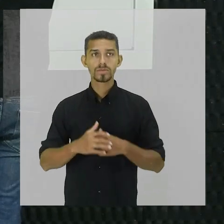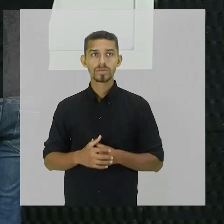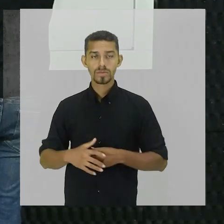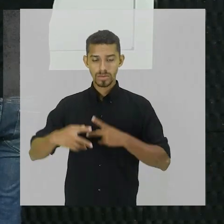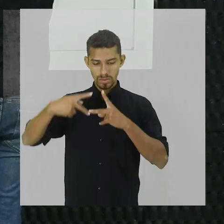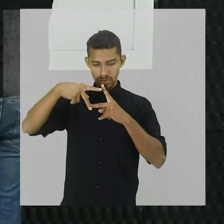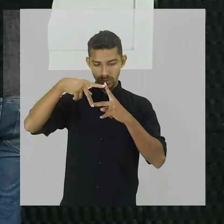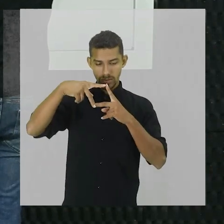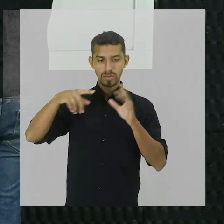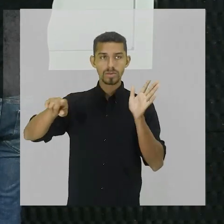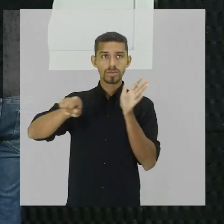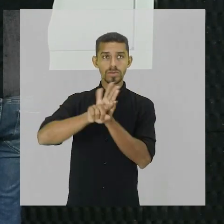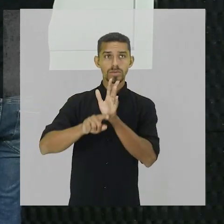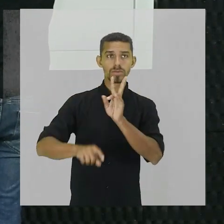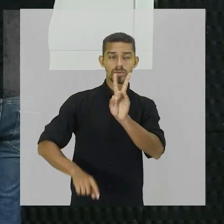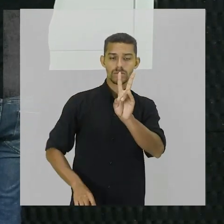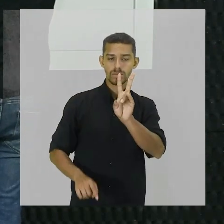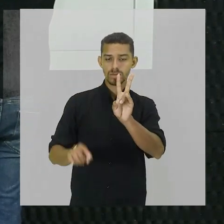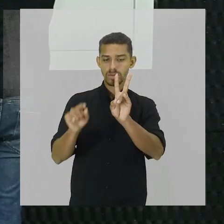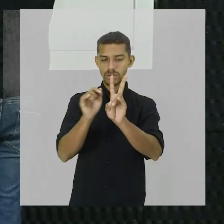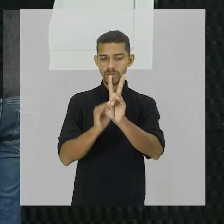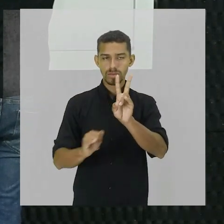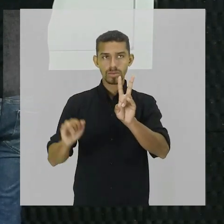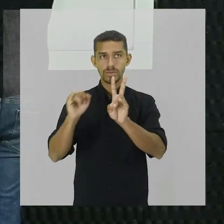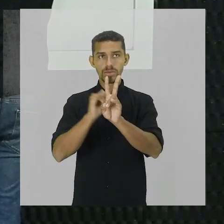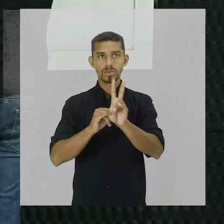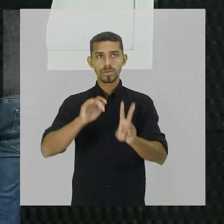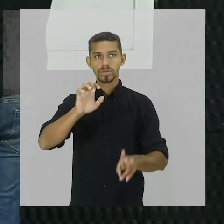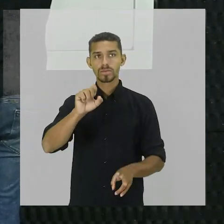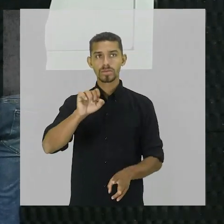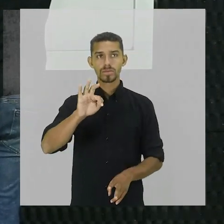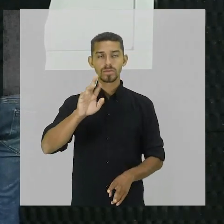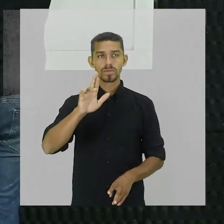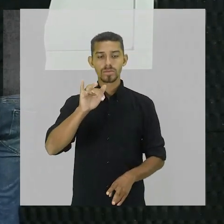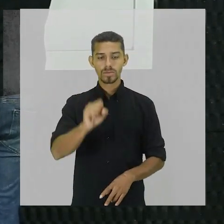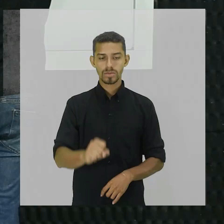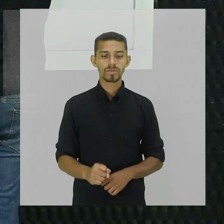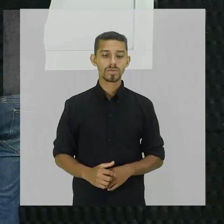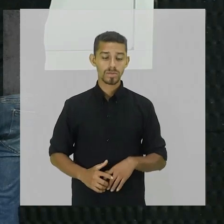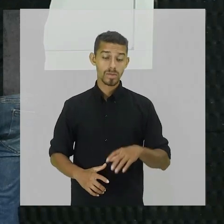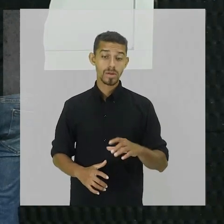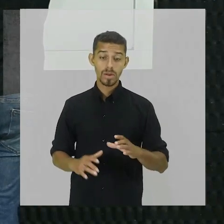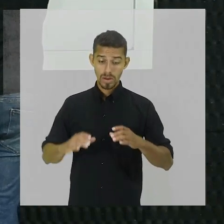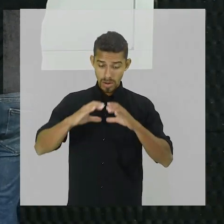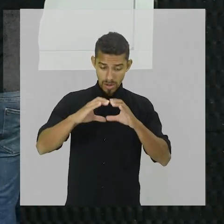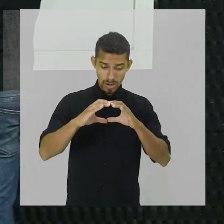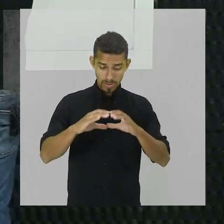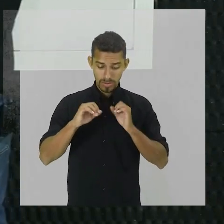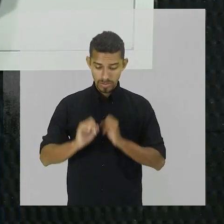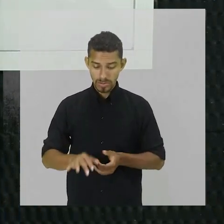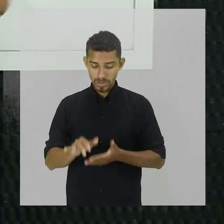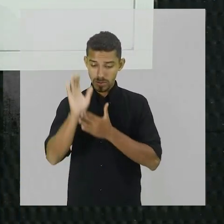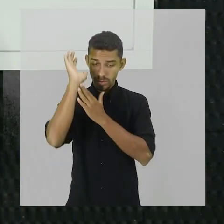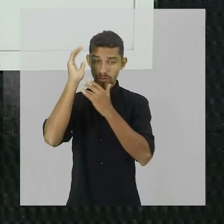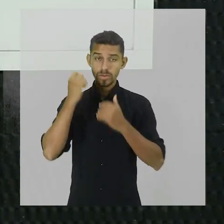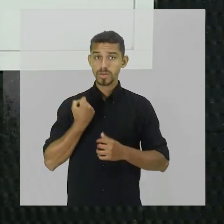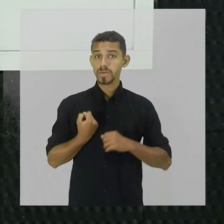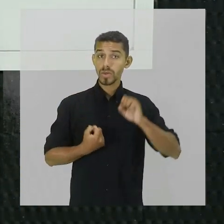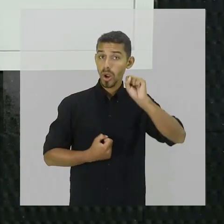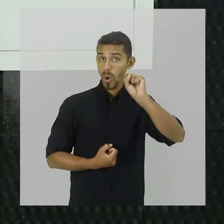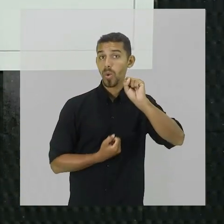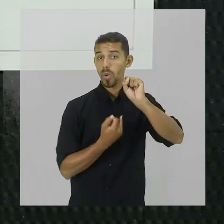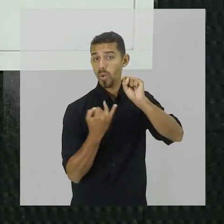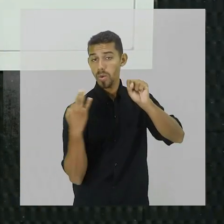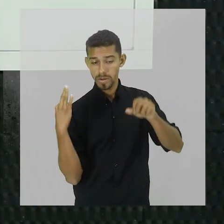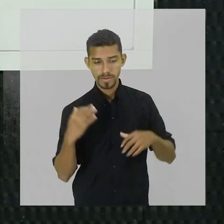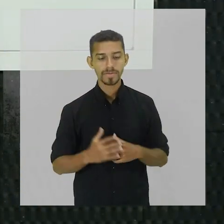menos o volume das esferas, porque são 8 esferas, são 8 bolas. Então, isso que a gente tem que fazer. A ideia é essa